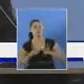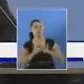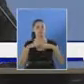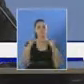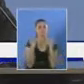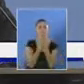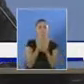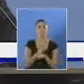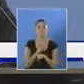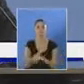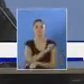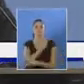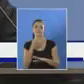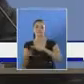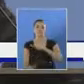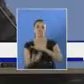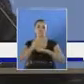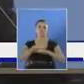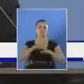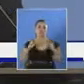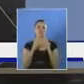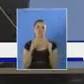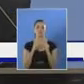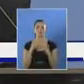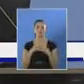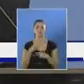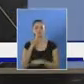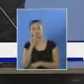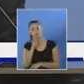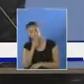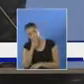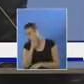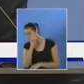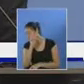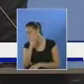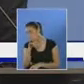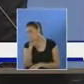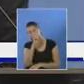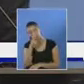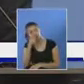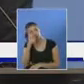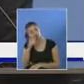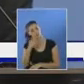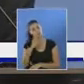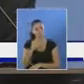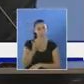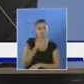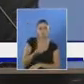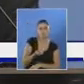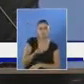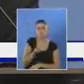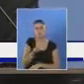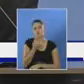para os pais. E todas as vezes que eu passo ali em frente da Escola Dom Barreto, por volta das 18 horas e 20 minutos,